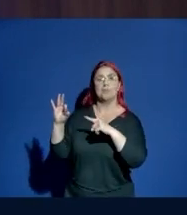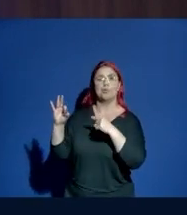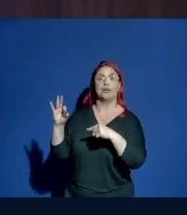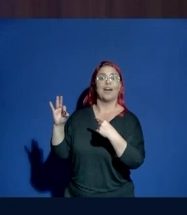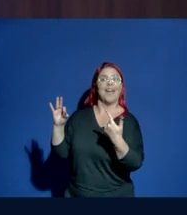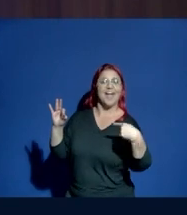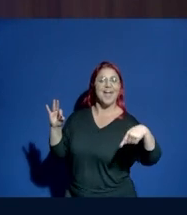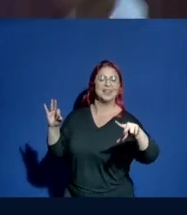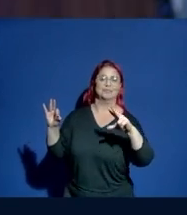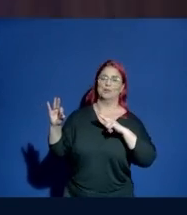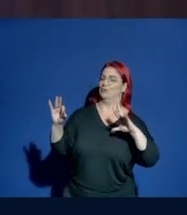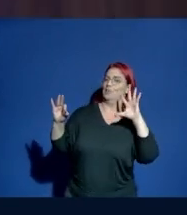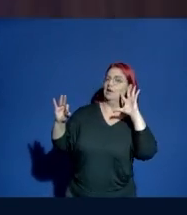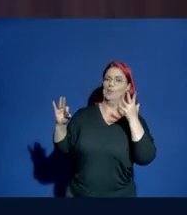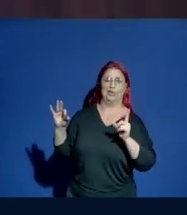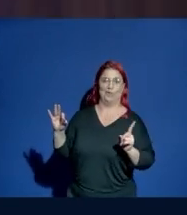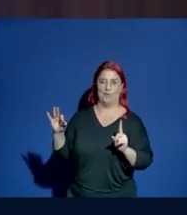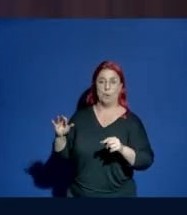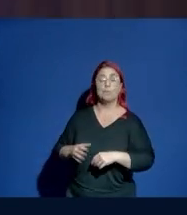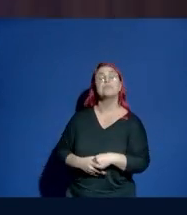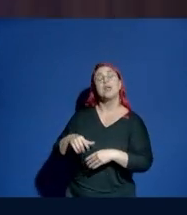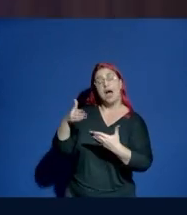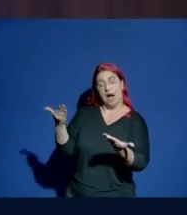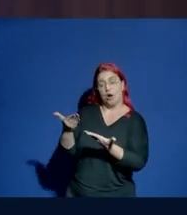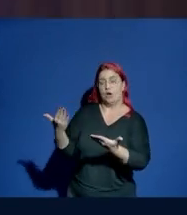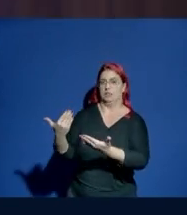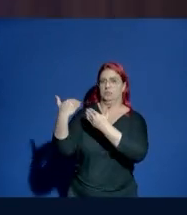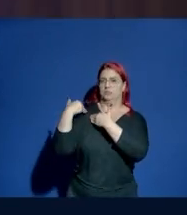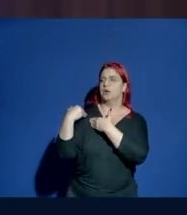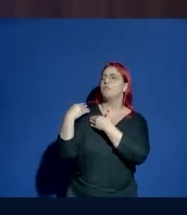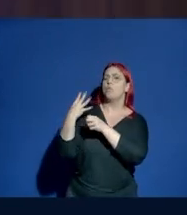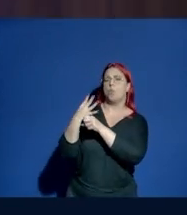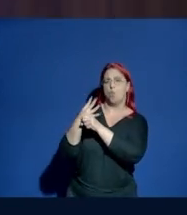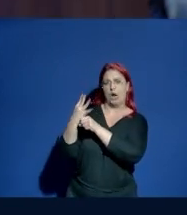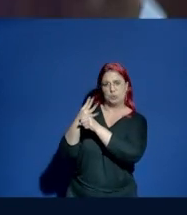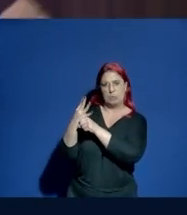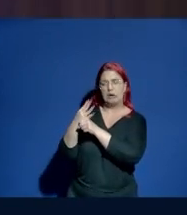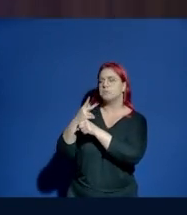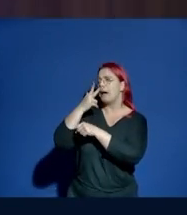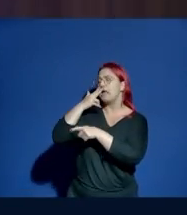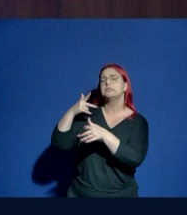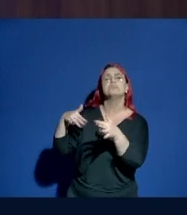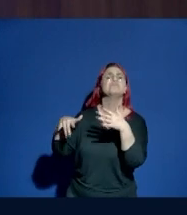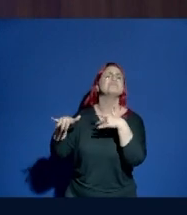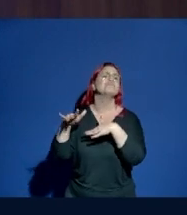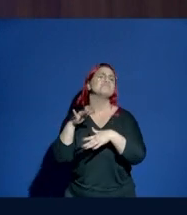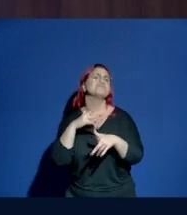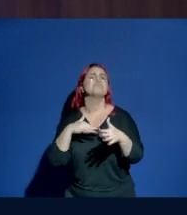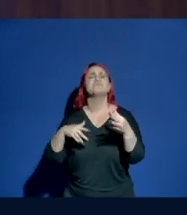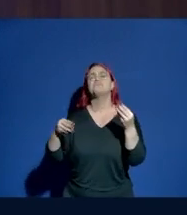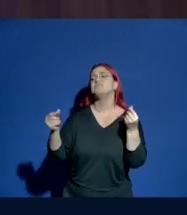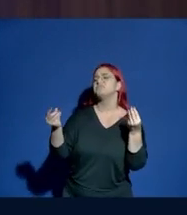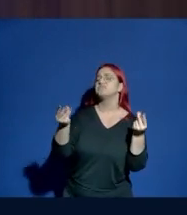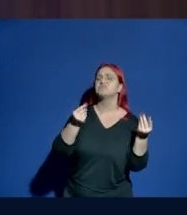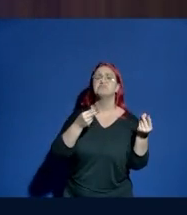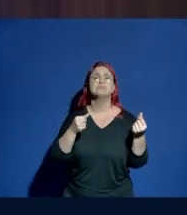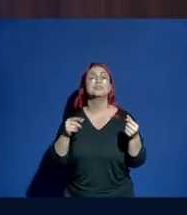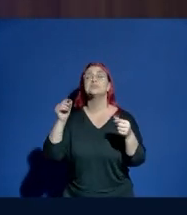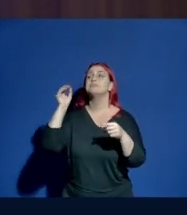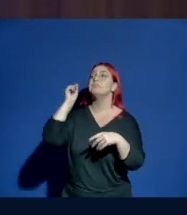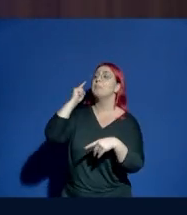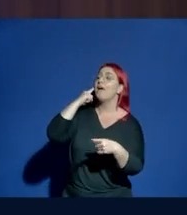mercado não foi capaz de resolver essa concessão ficou durante quatro anos bailando nas rodas né de